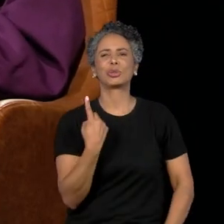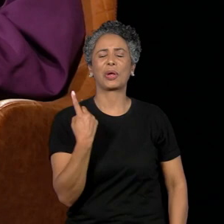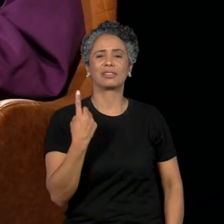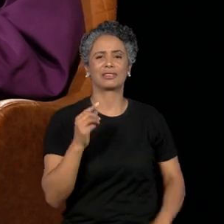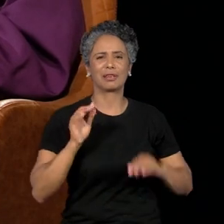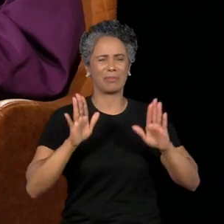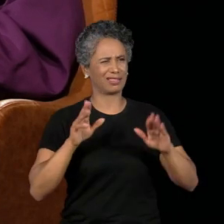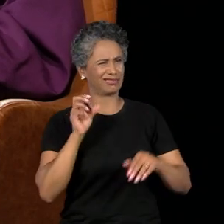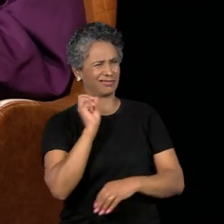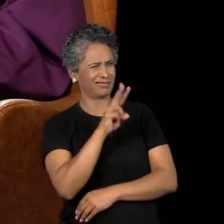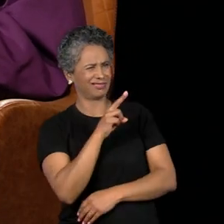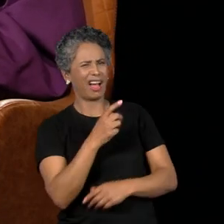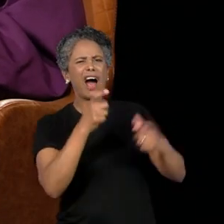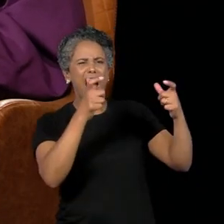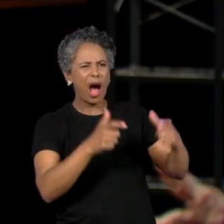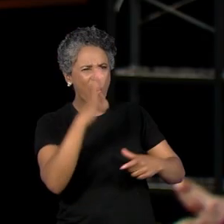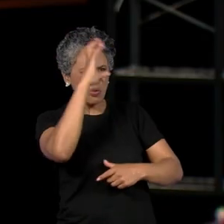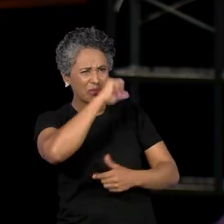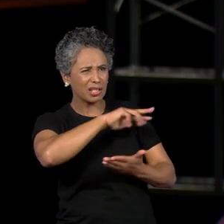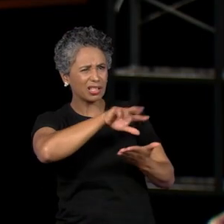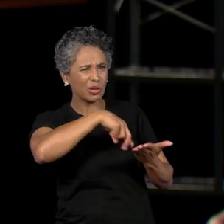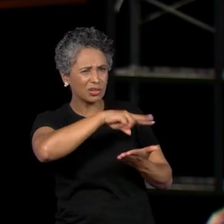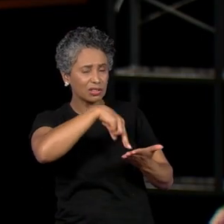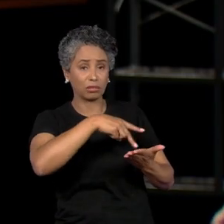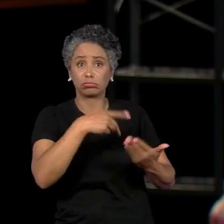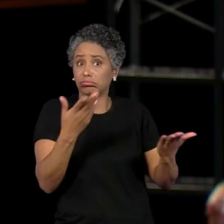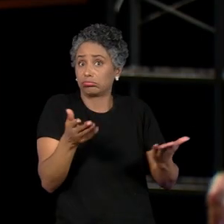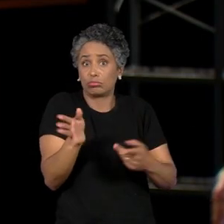cinema. Ah, que aprendi demais. No cinema.